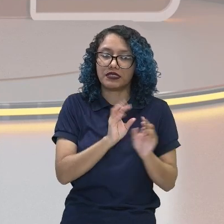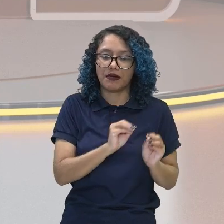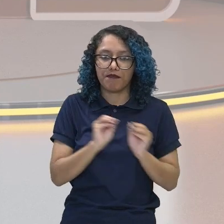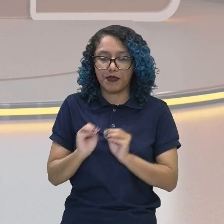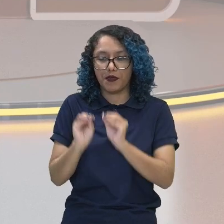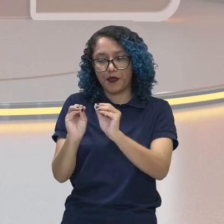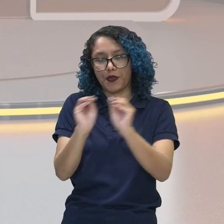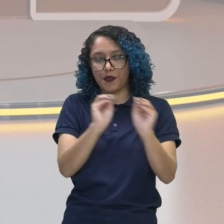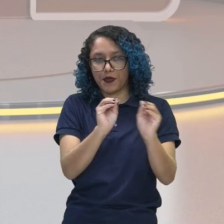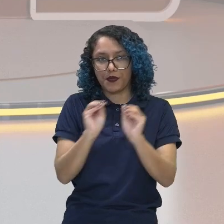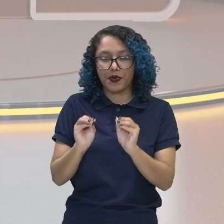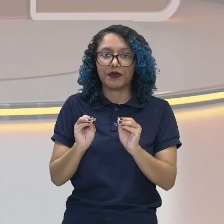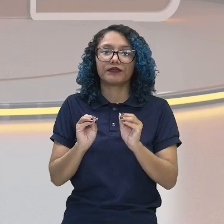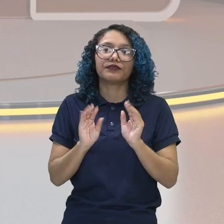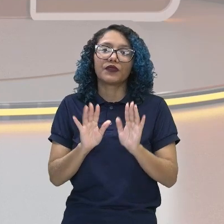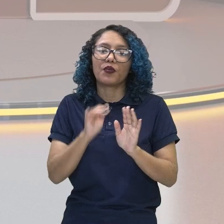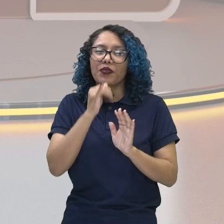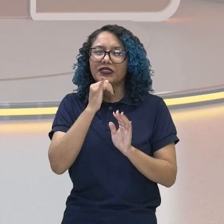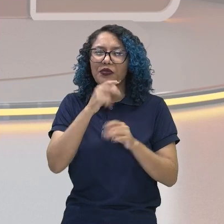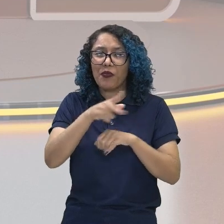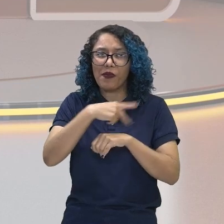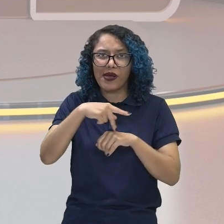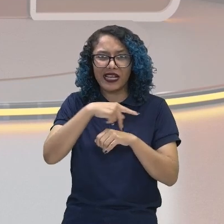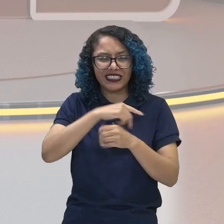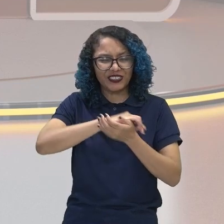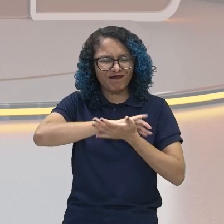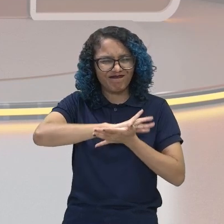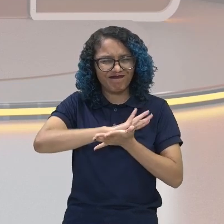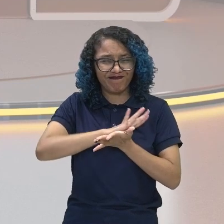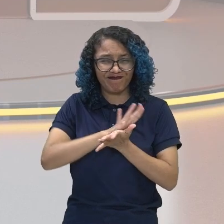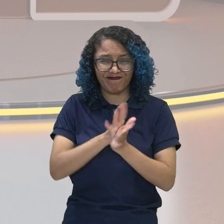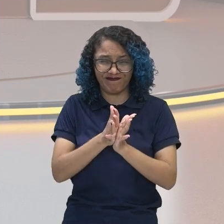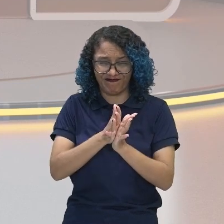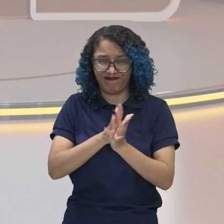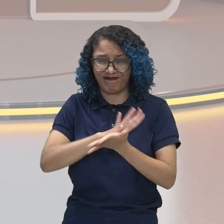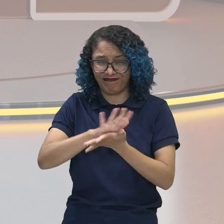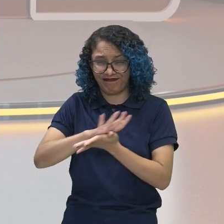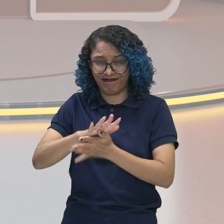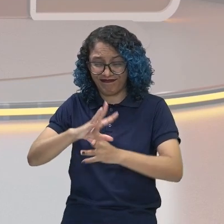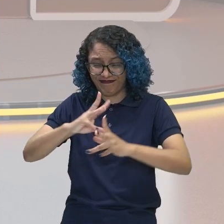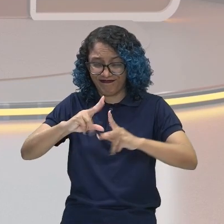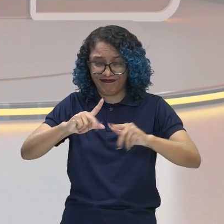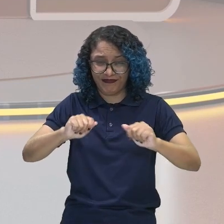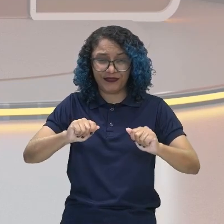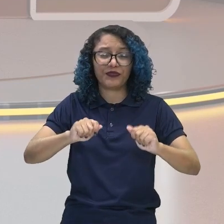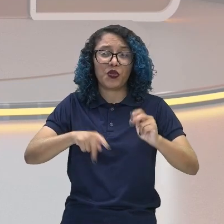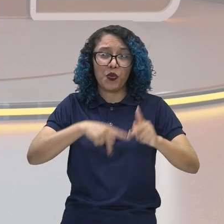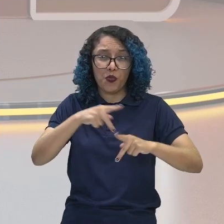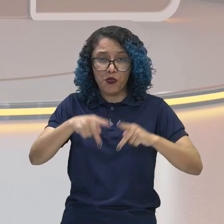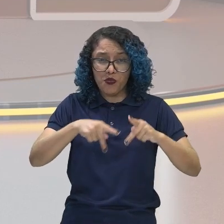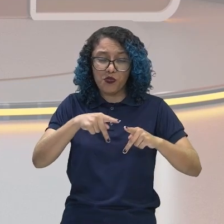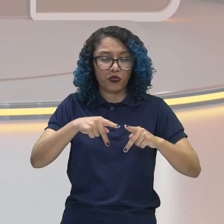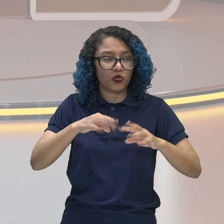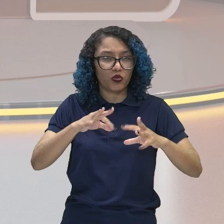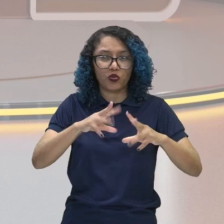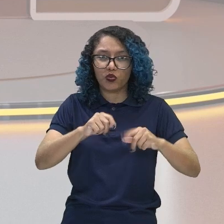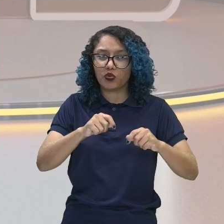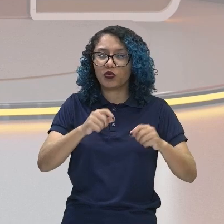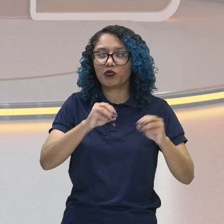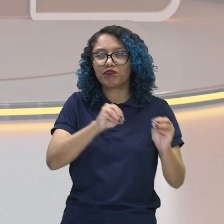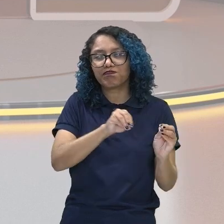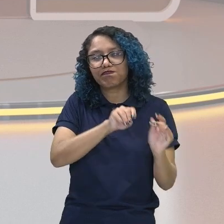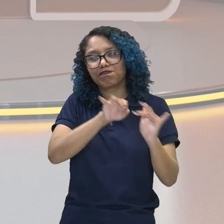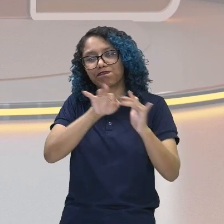imagina, países destruídos. Então, a população daquele país tendo realmente que sair. Então, tudo isso